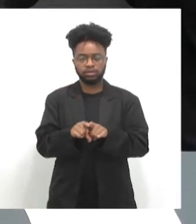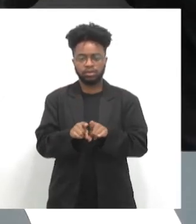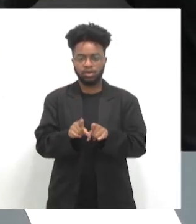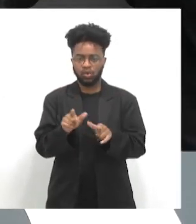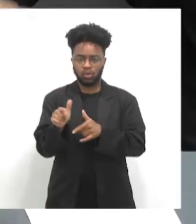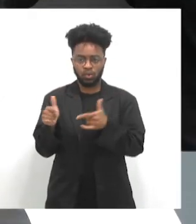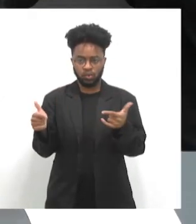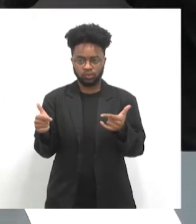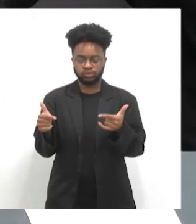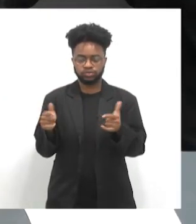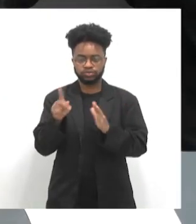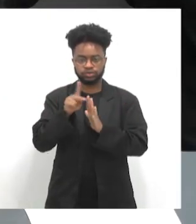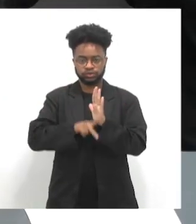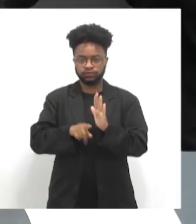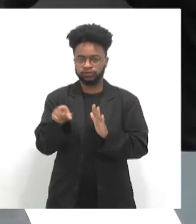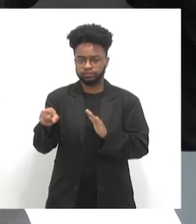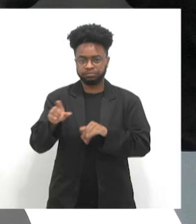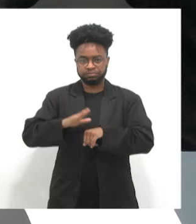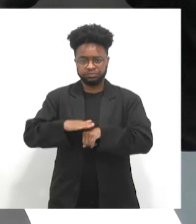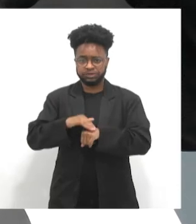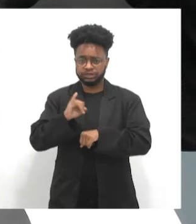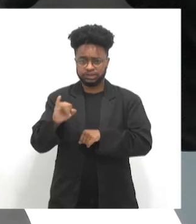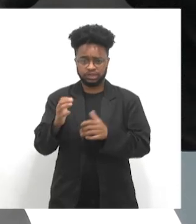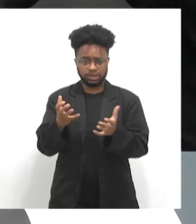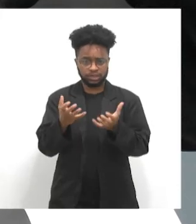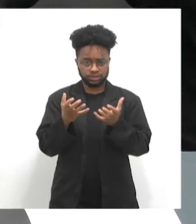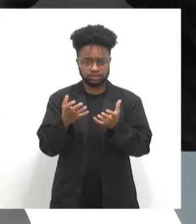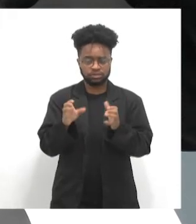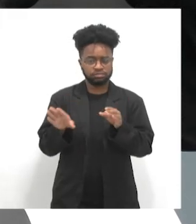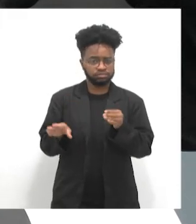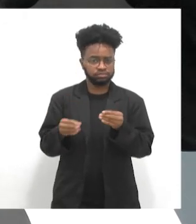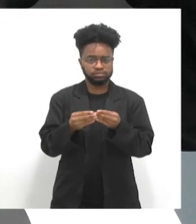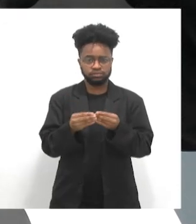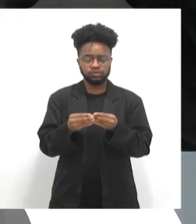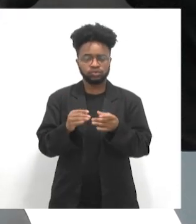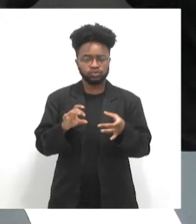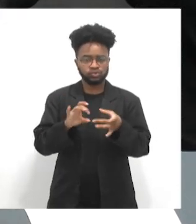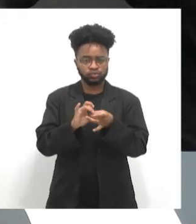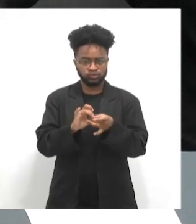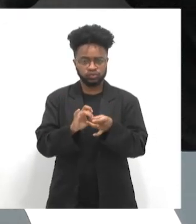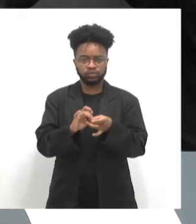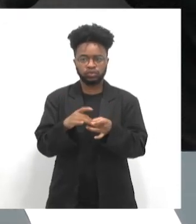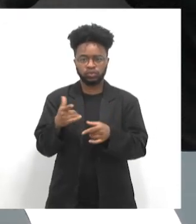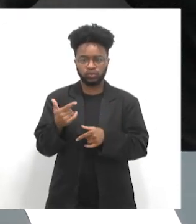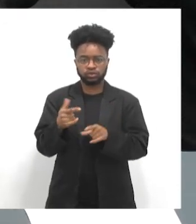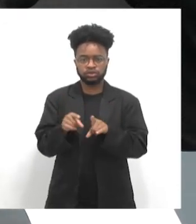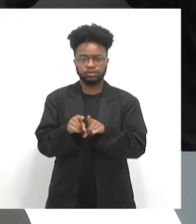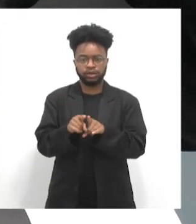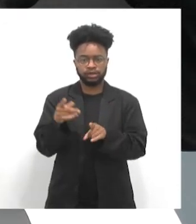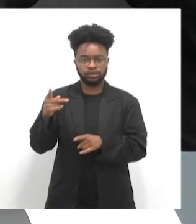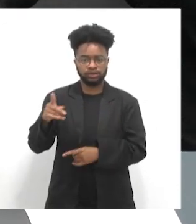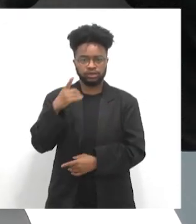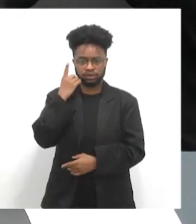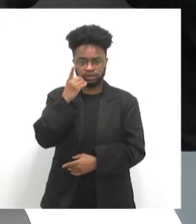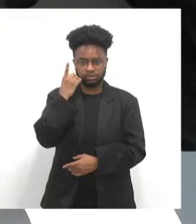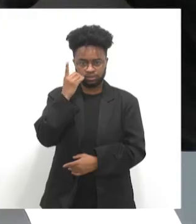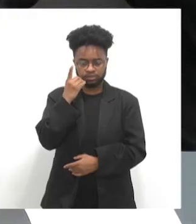que Vossa Excelência desejar, desse pacote de 12 e mais do